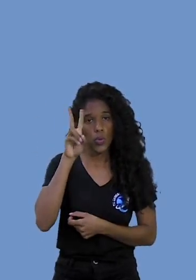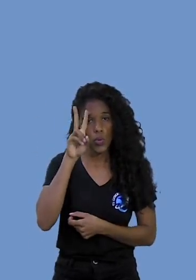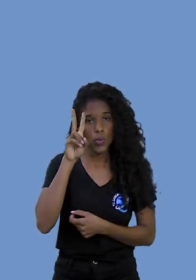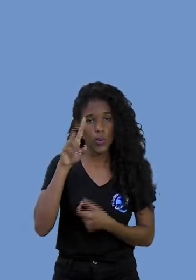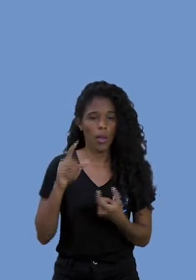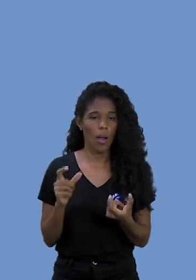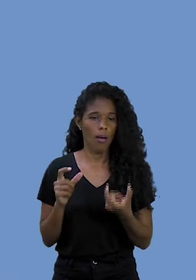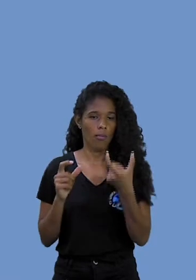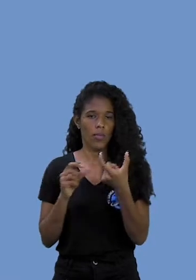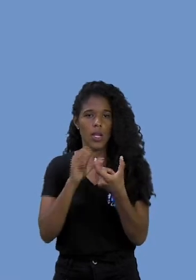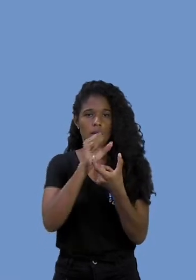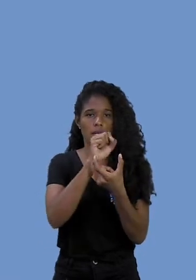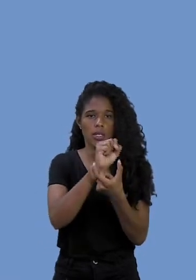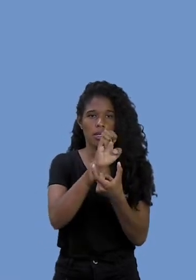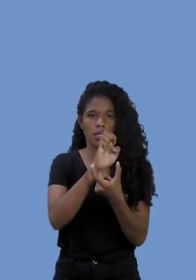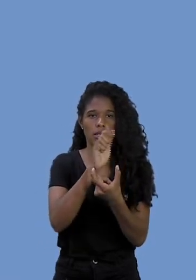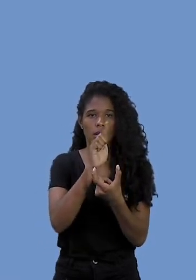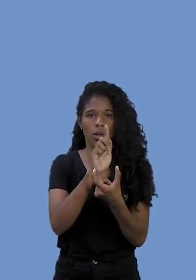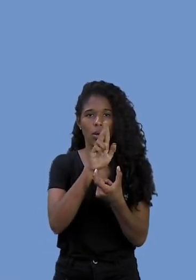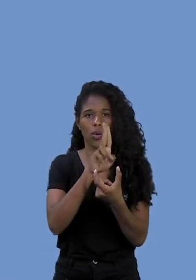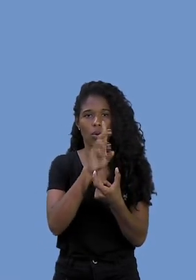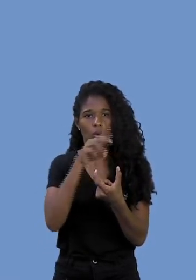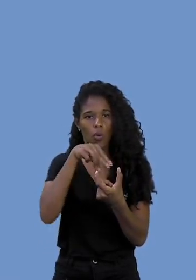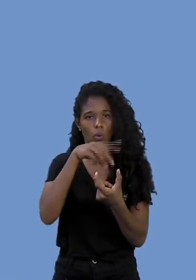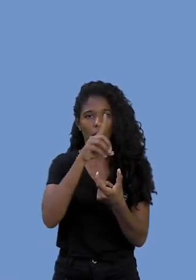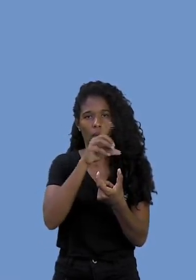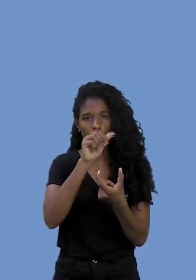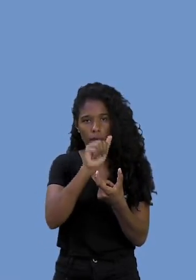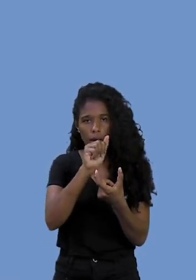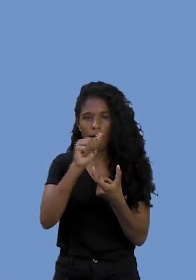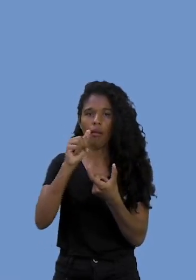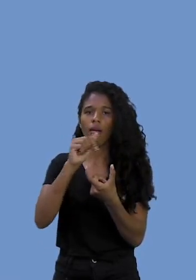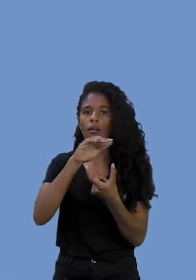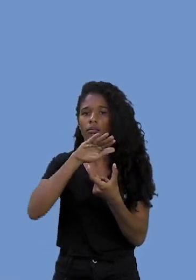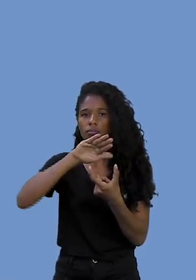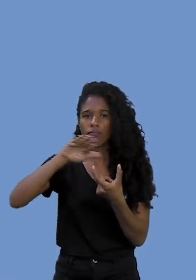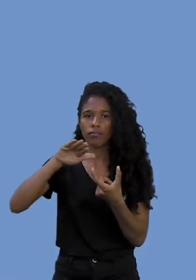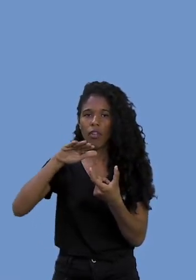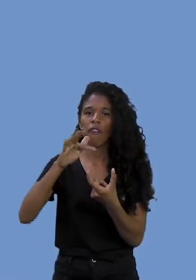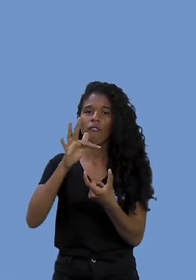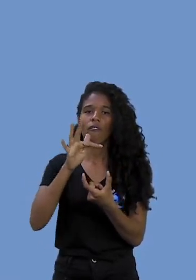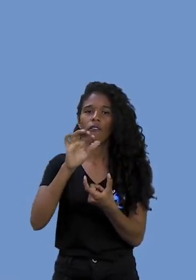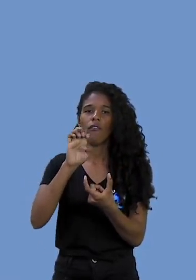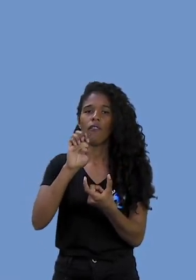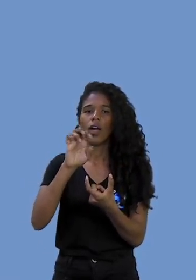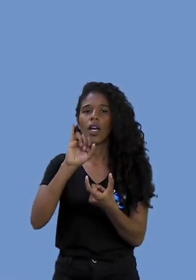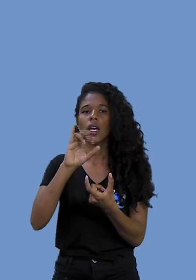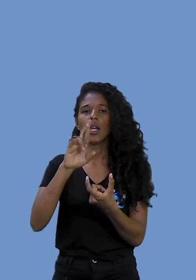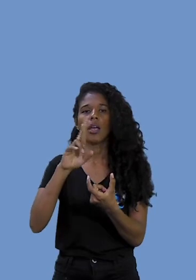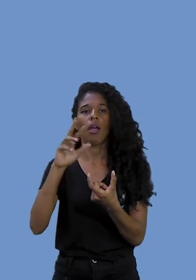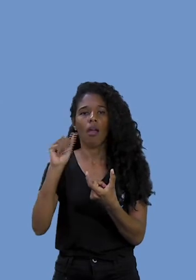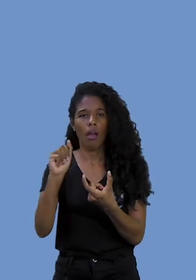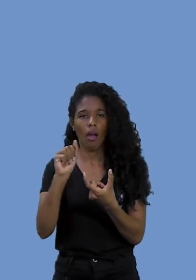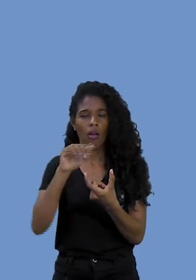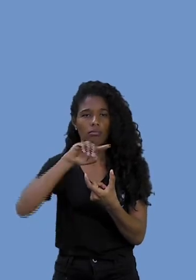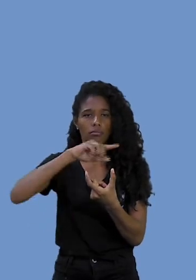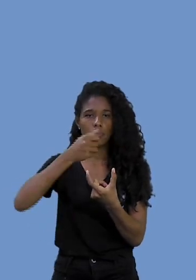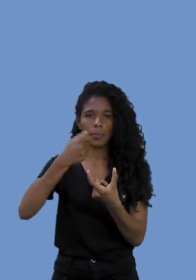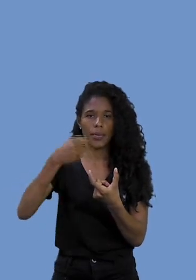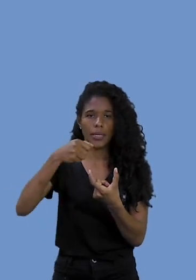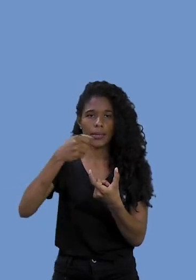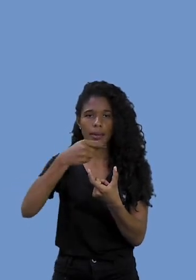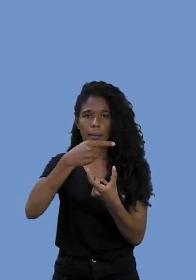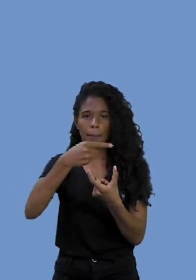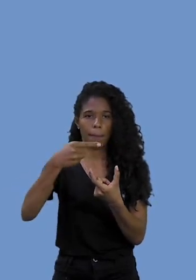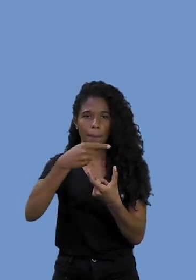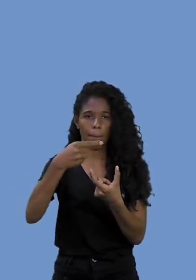único sentido, que é um dia da semana. O mesmo acontece com guarda-chuva e com arco-íris, tá certo?